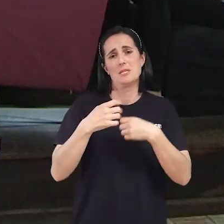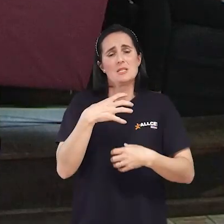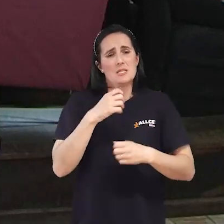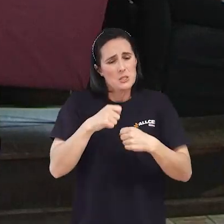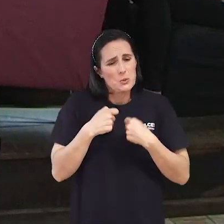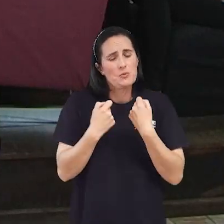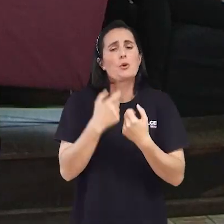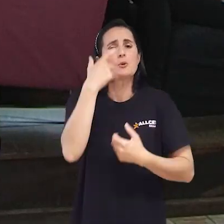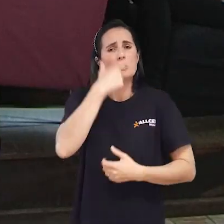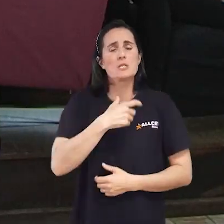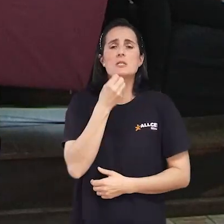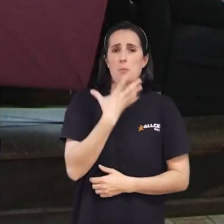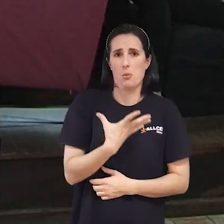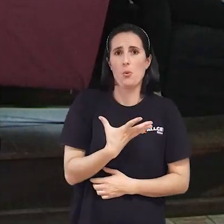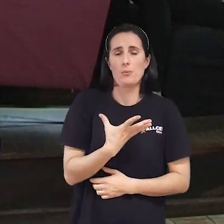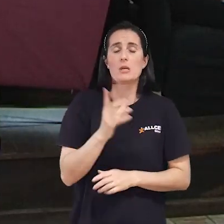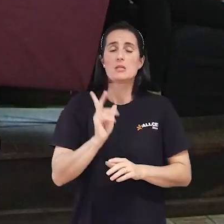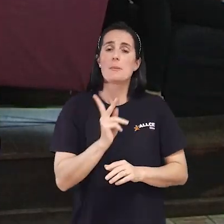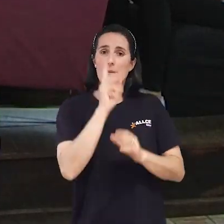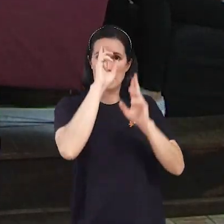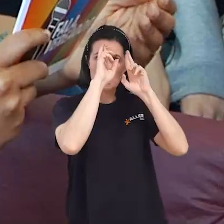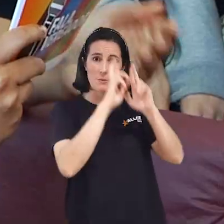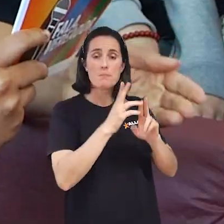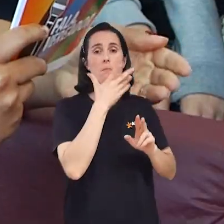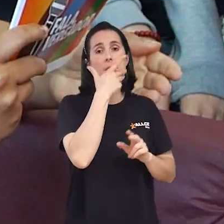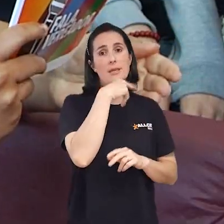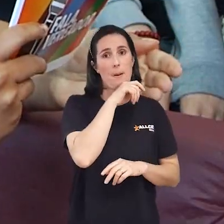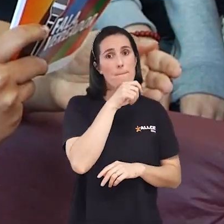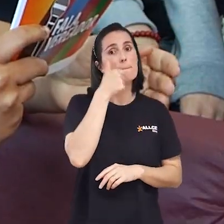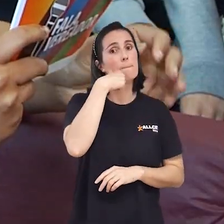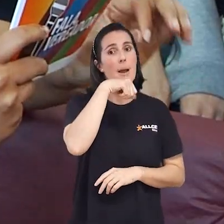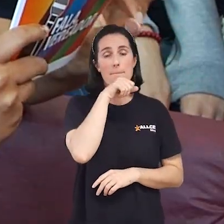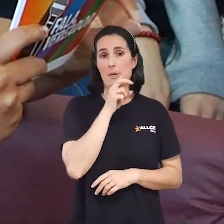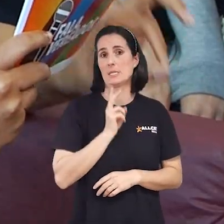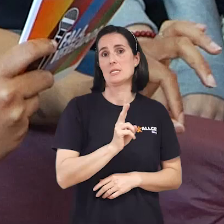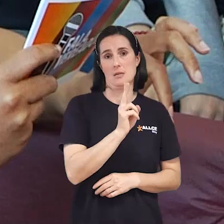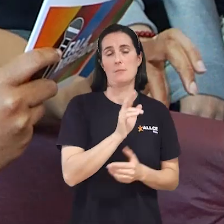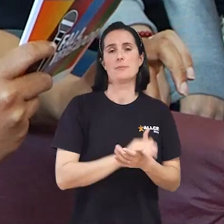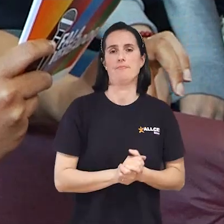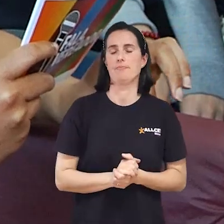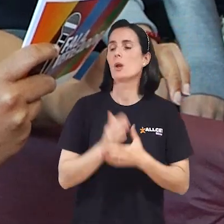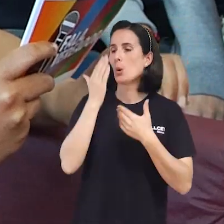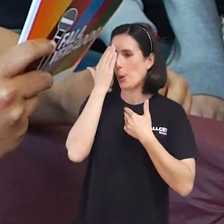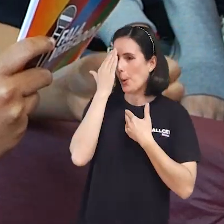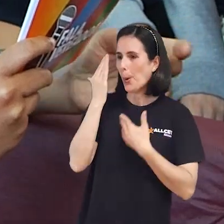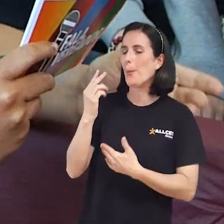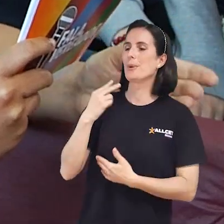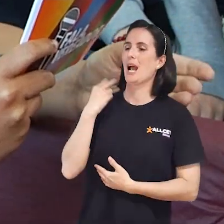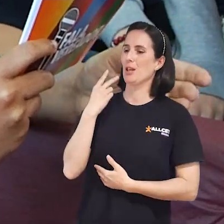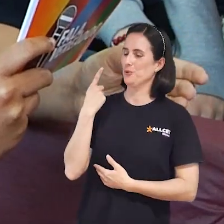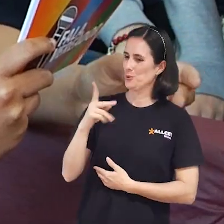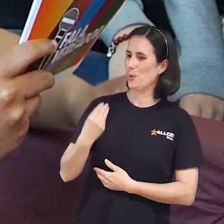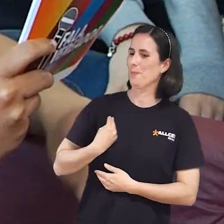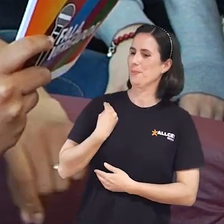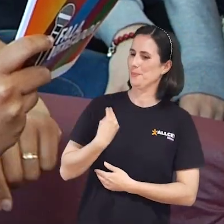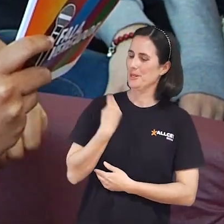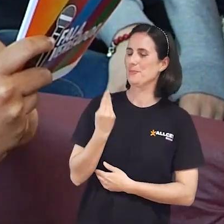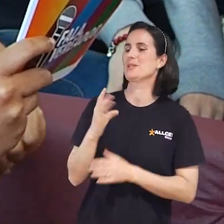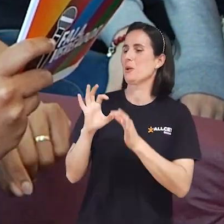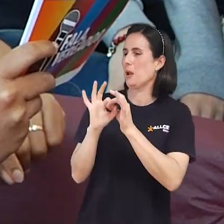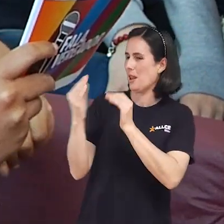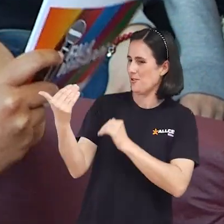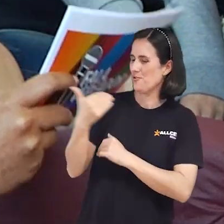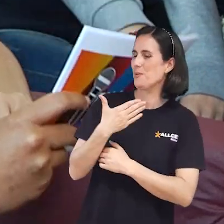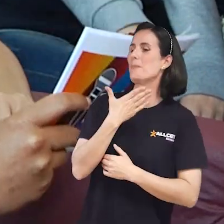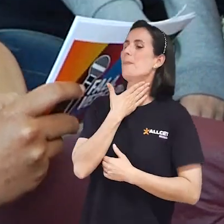E honrem sempre o pai e a mãe de vocês. Muito obrigado, vereador, pela sua participação e disponibilidade de bater